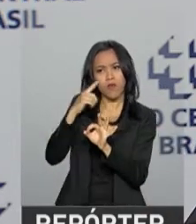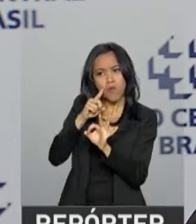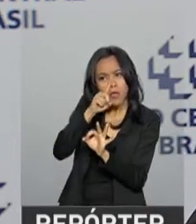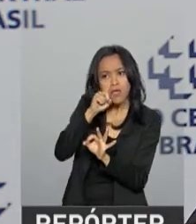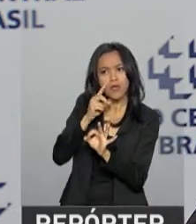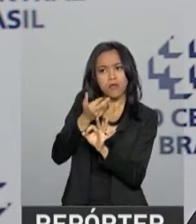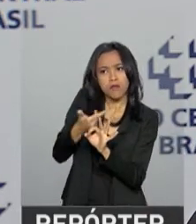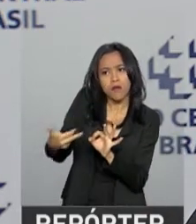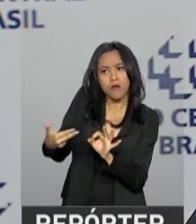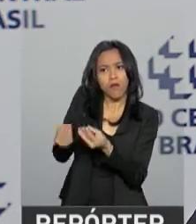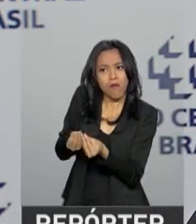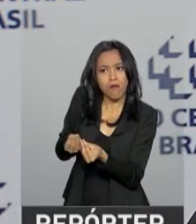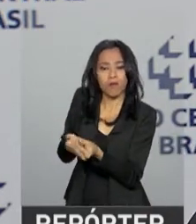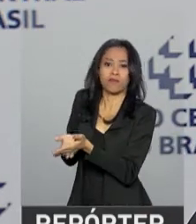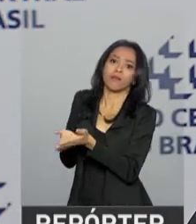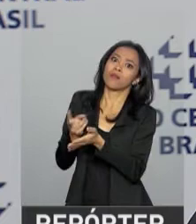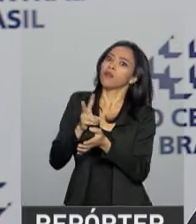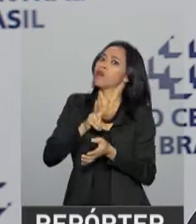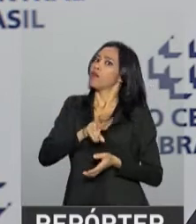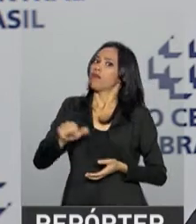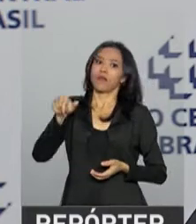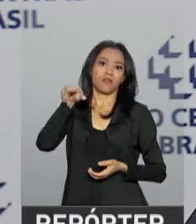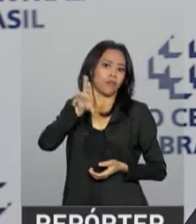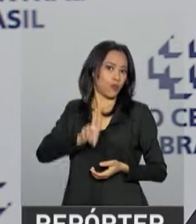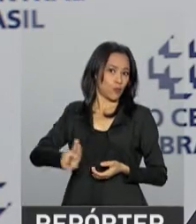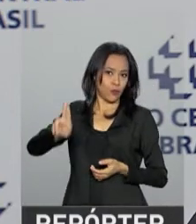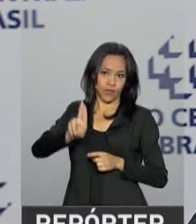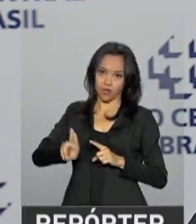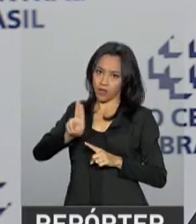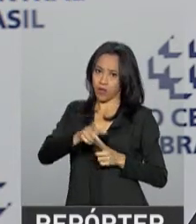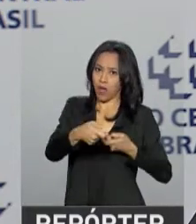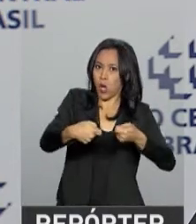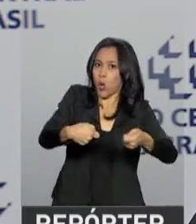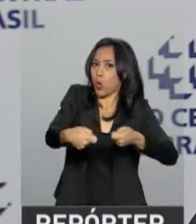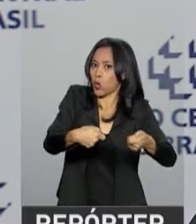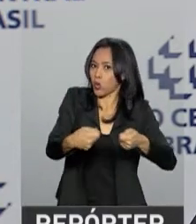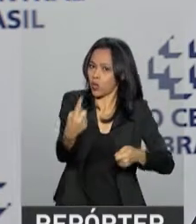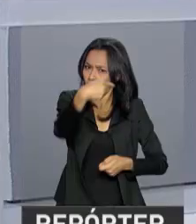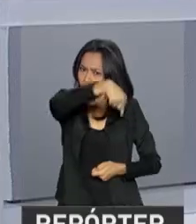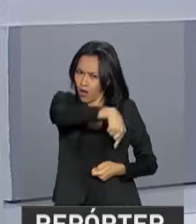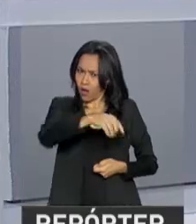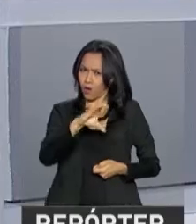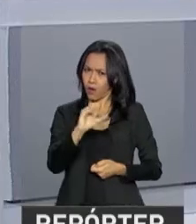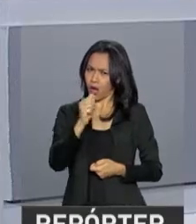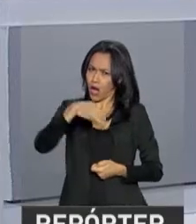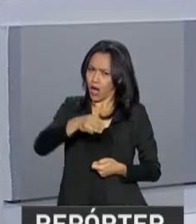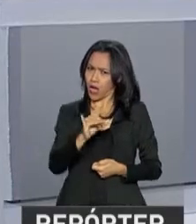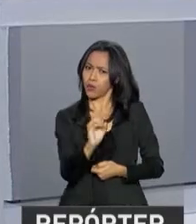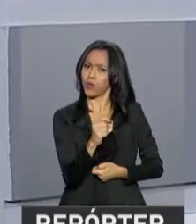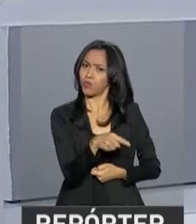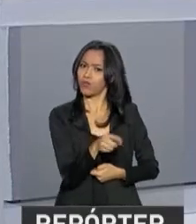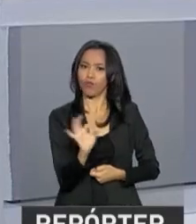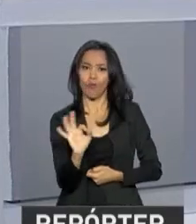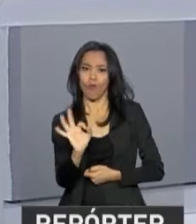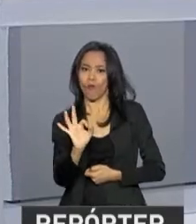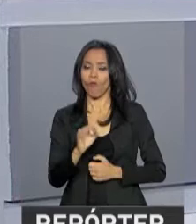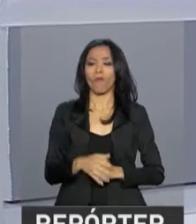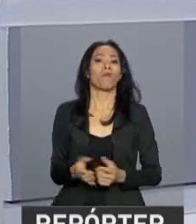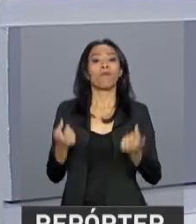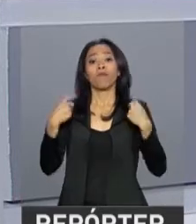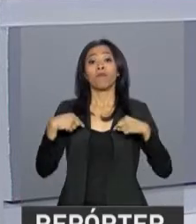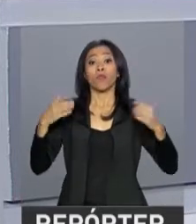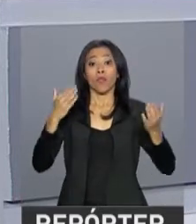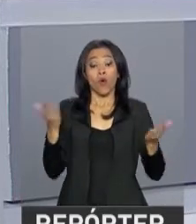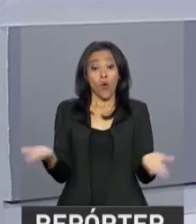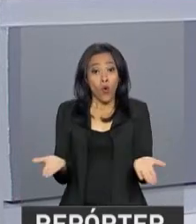riscos e não será usada para controlar a taxa de câmbio a partir de hoje 31